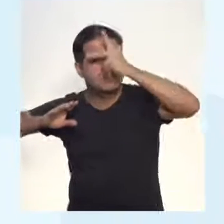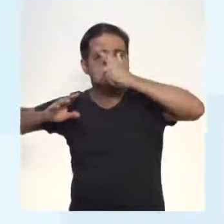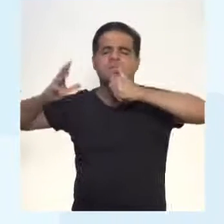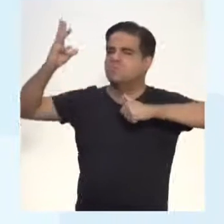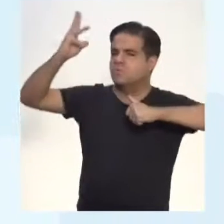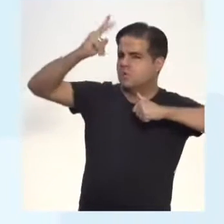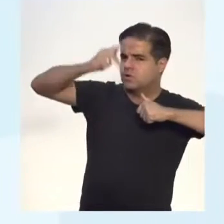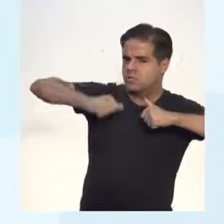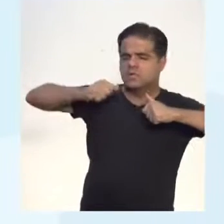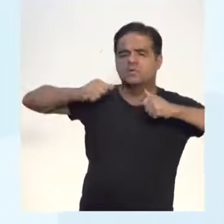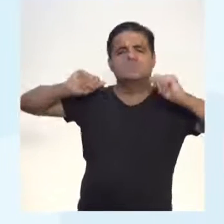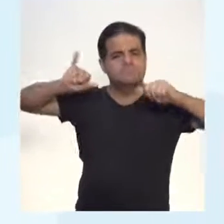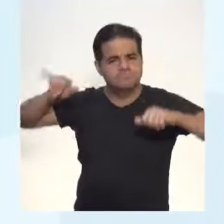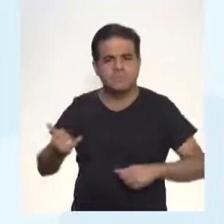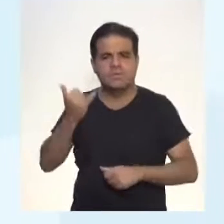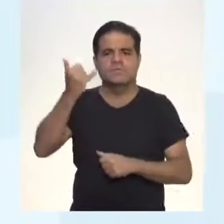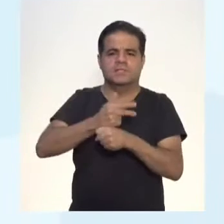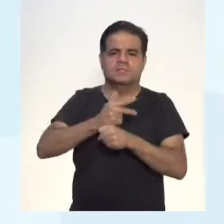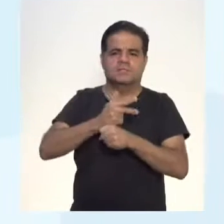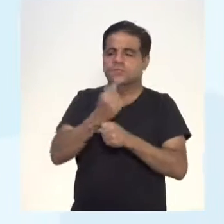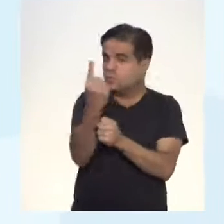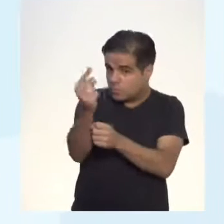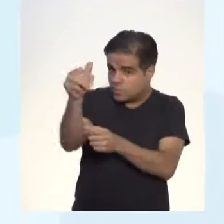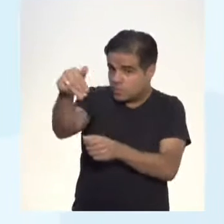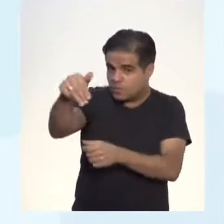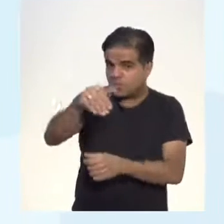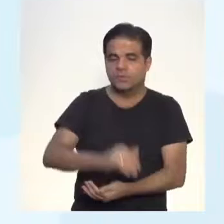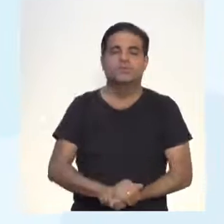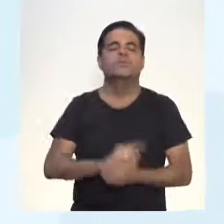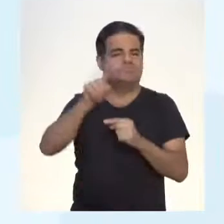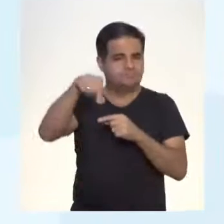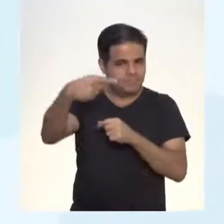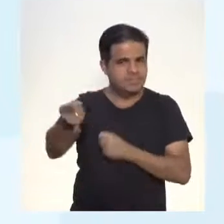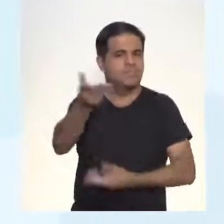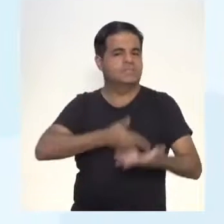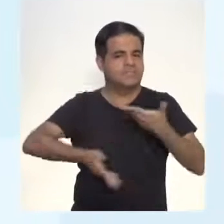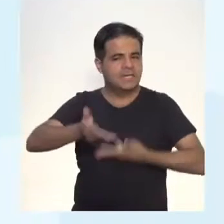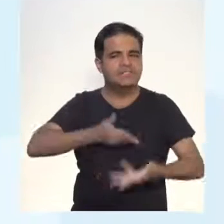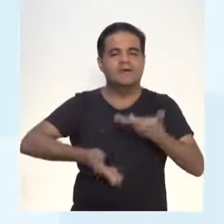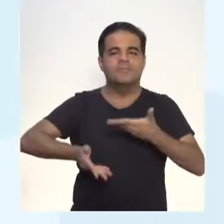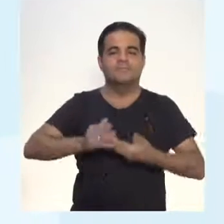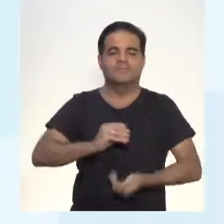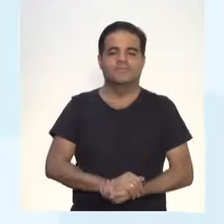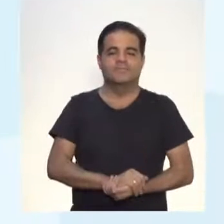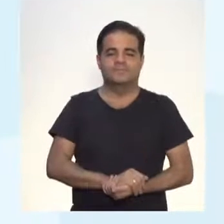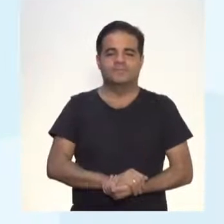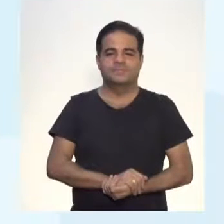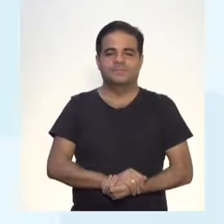aí aproveitar esse vídeo. 1 minuto, depois da interação.